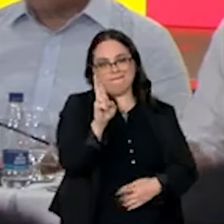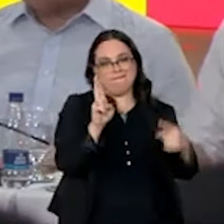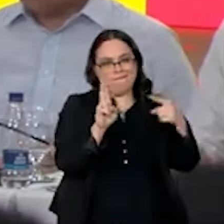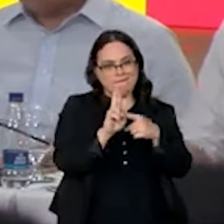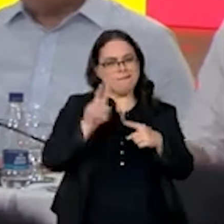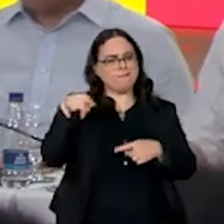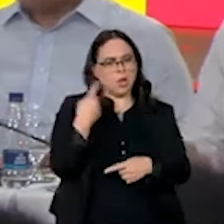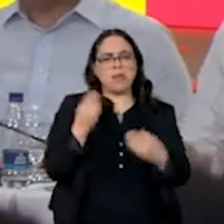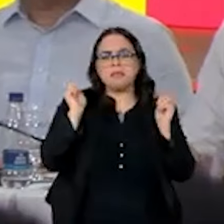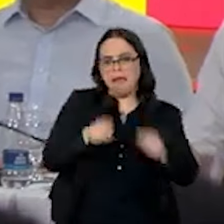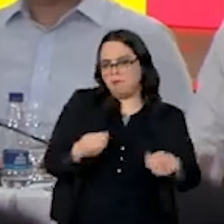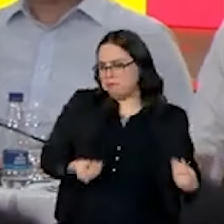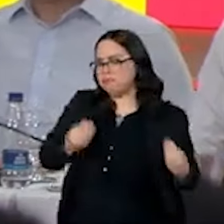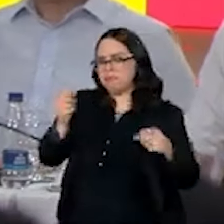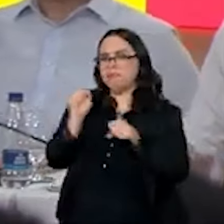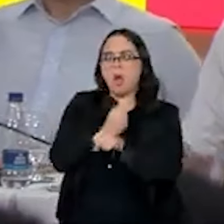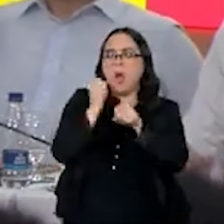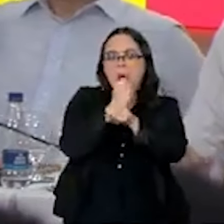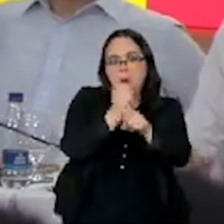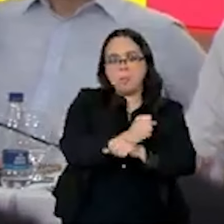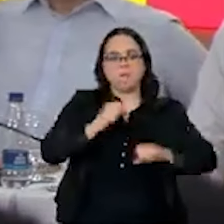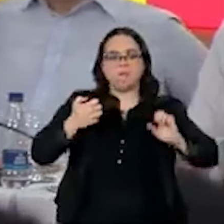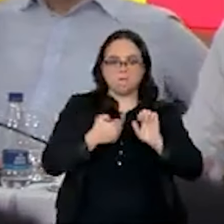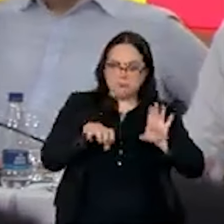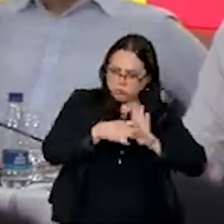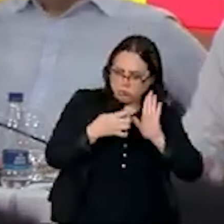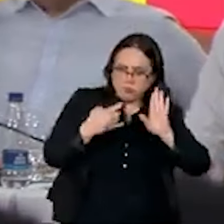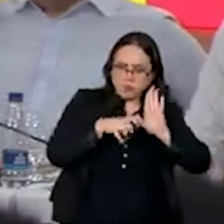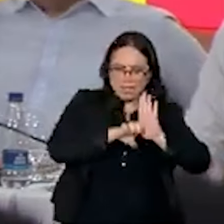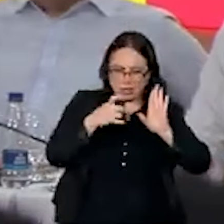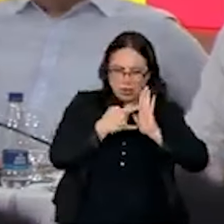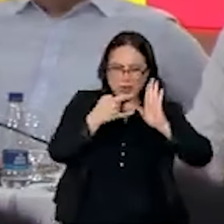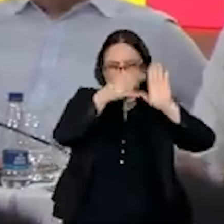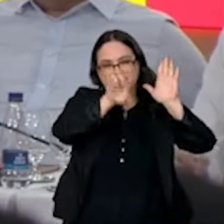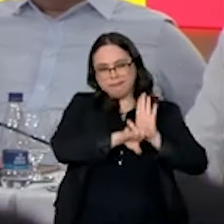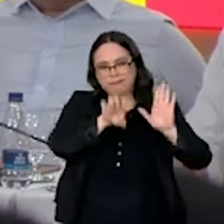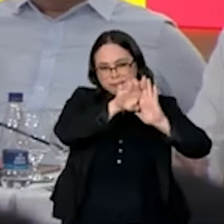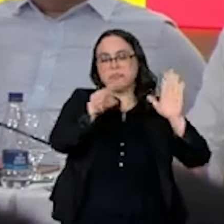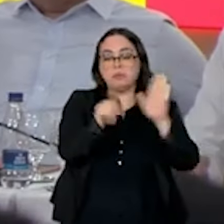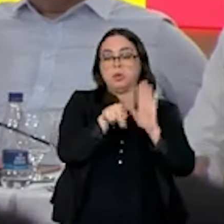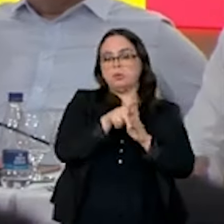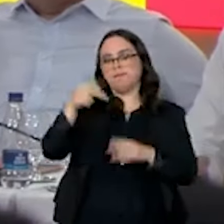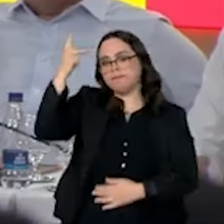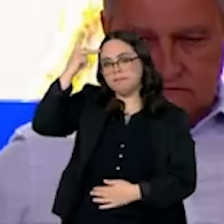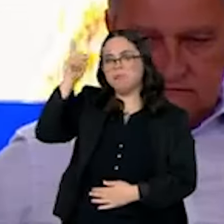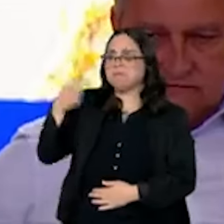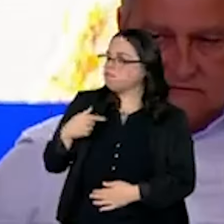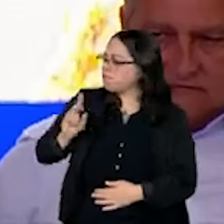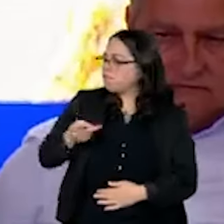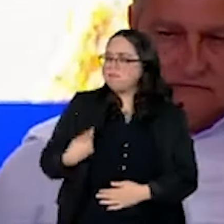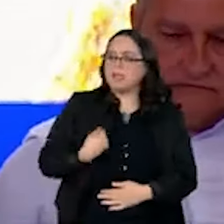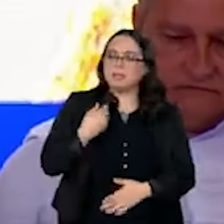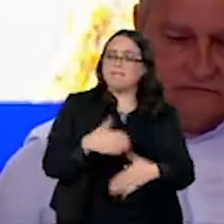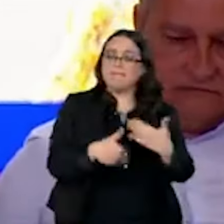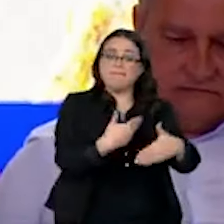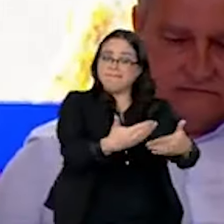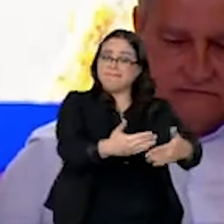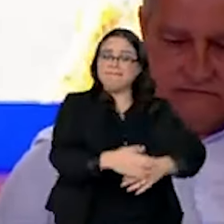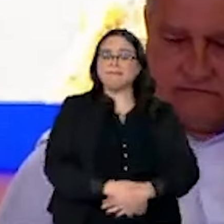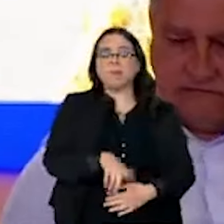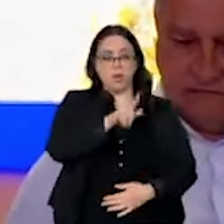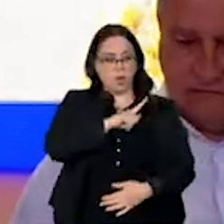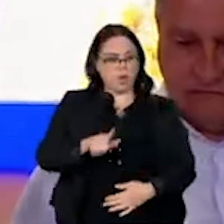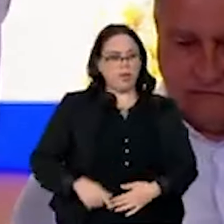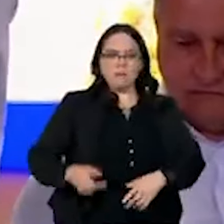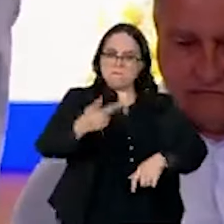para que a gente possa fazer obra de infraestrutura em São Paulo. E assim eu vou tocando a vida,